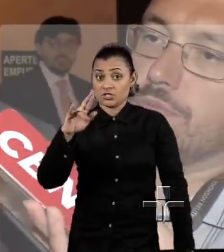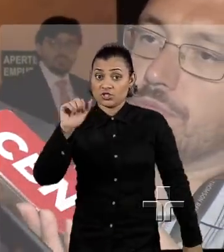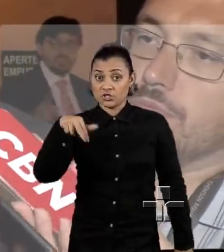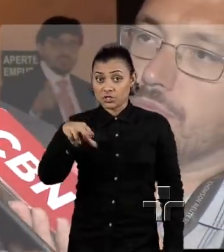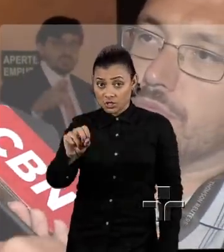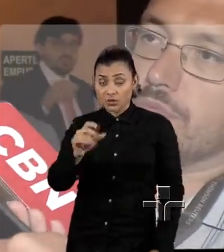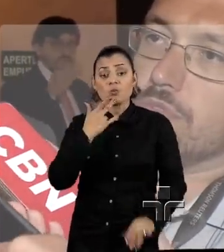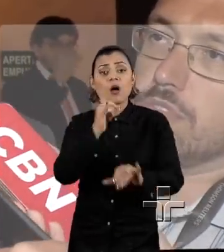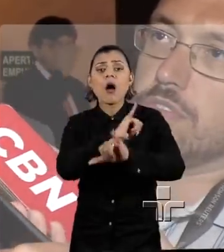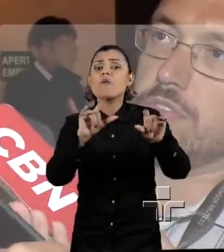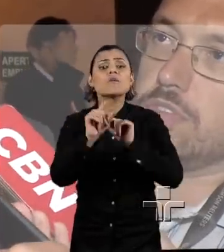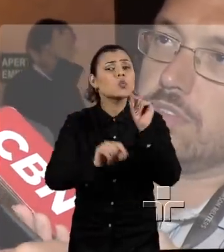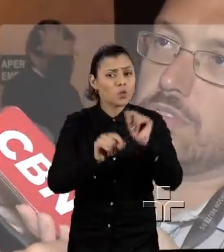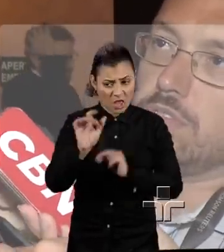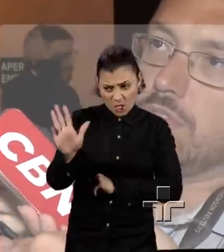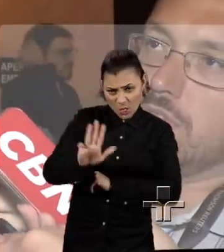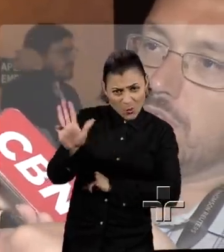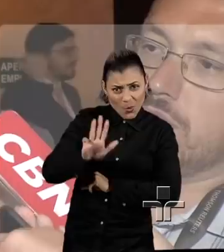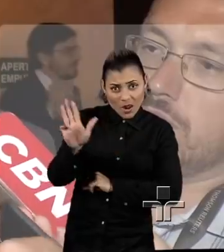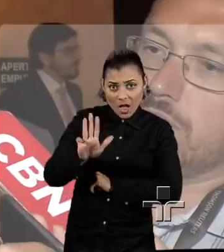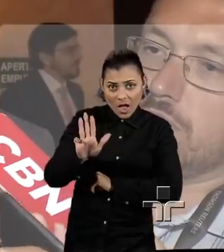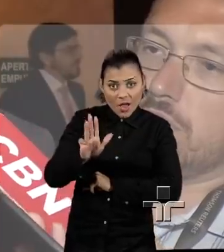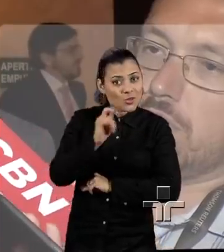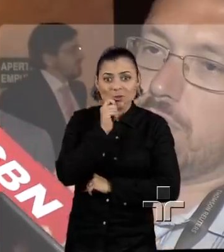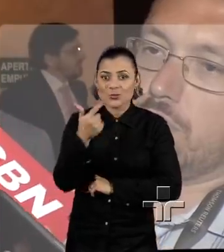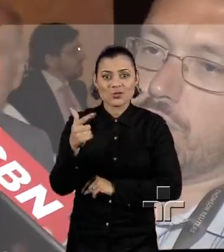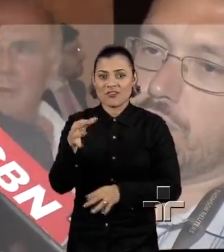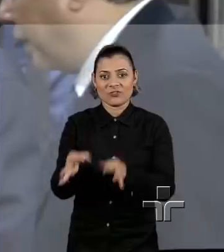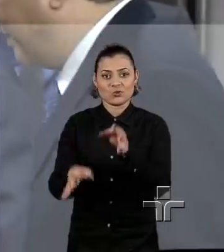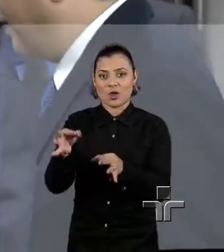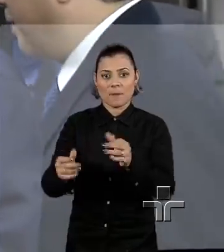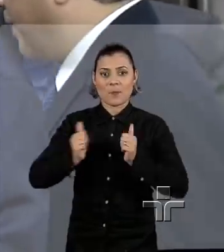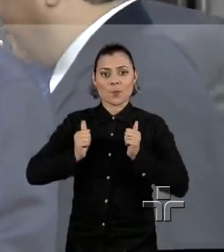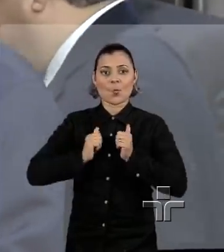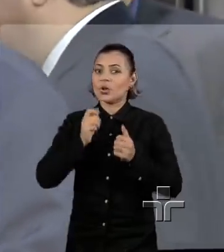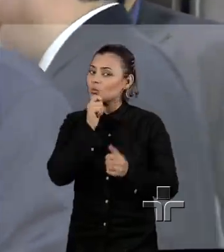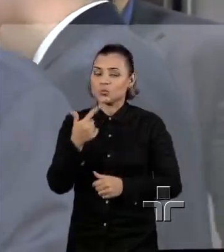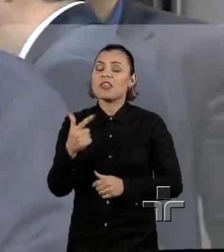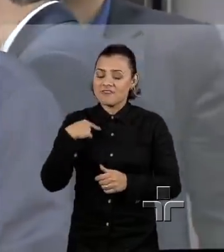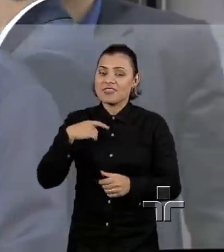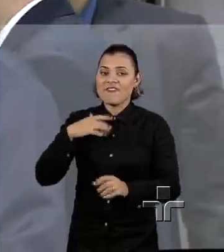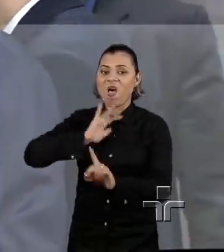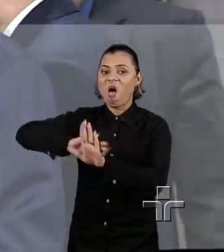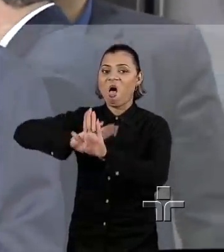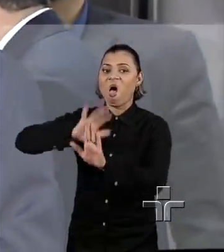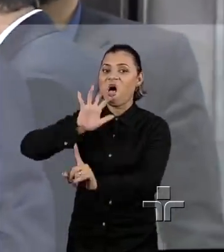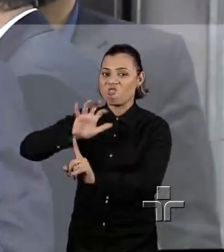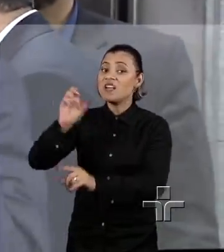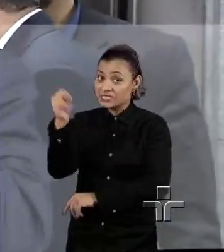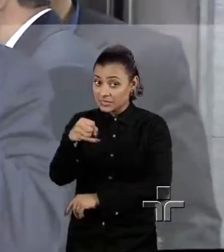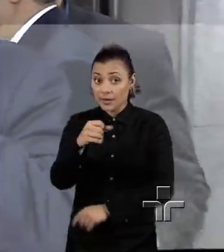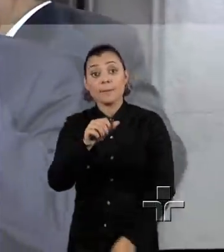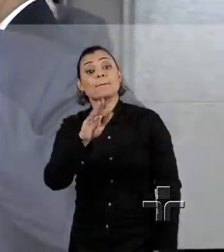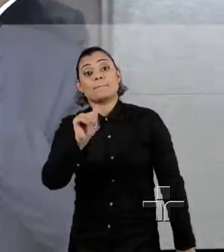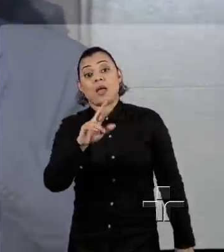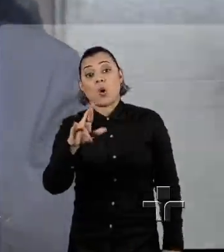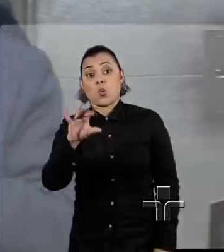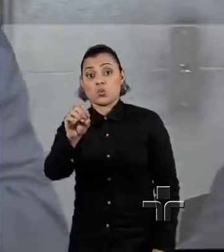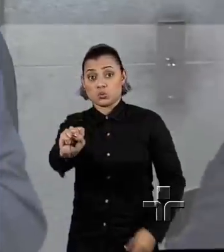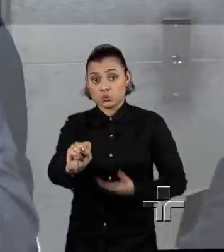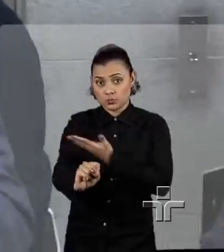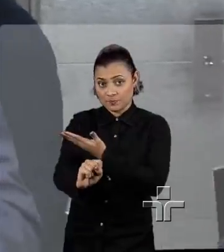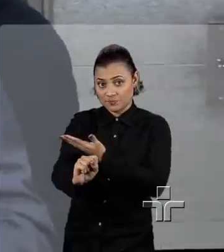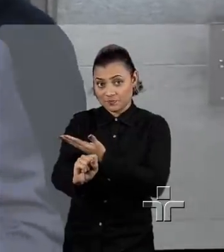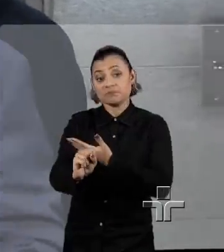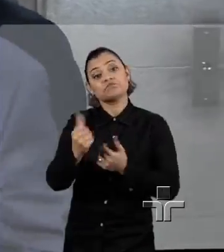Zanin, mostram que Lula não teve um julgamento imparcial. O ministro Luiz Roberto Barroso, do Supremo Tribunal